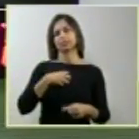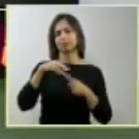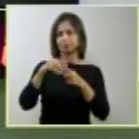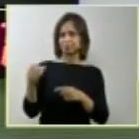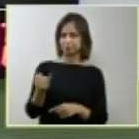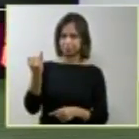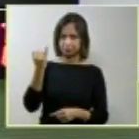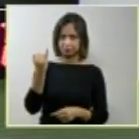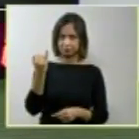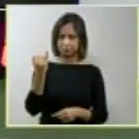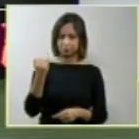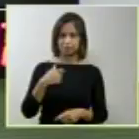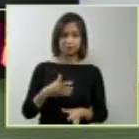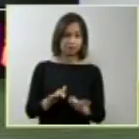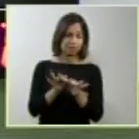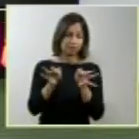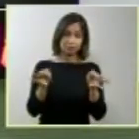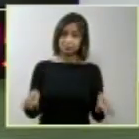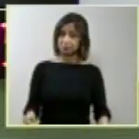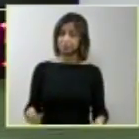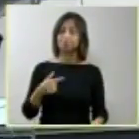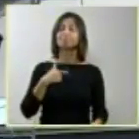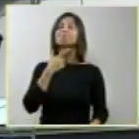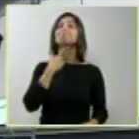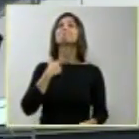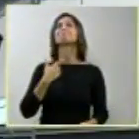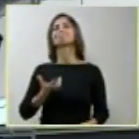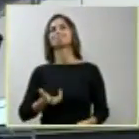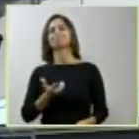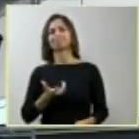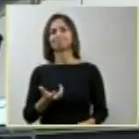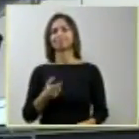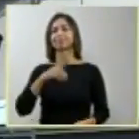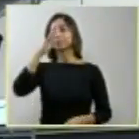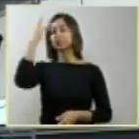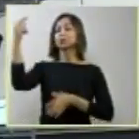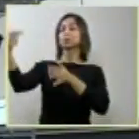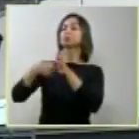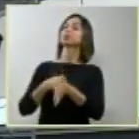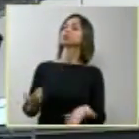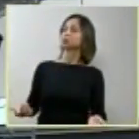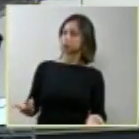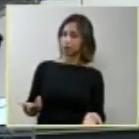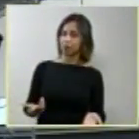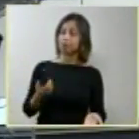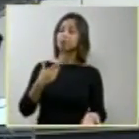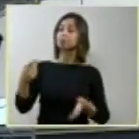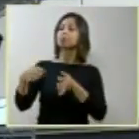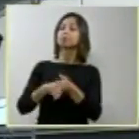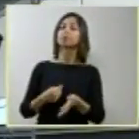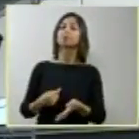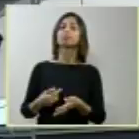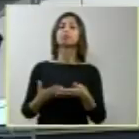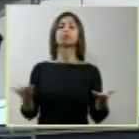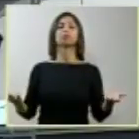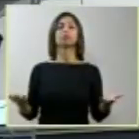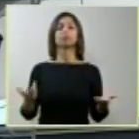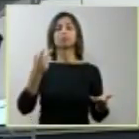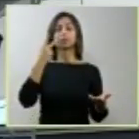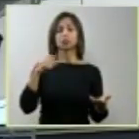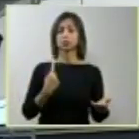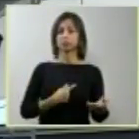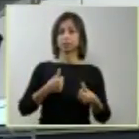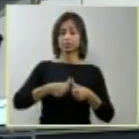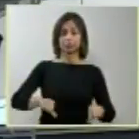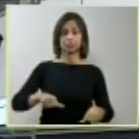é tão simples, por exemplo. Queria eu estar aqui quando foi perguntado isso. Ora, parece que estamos aqui na